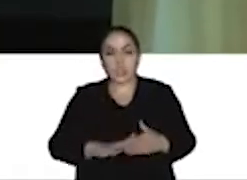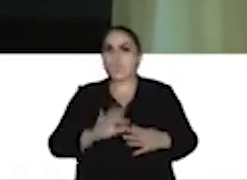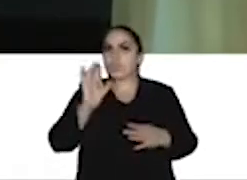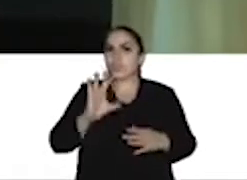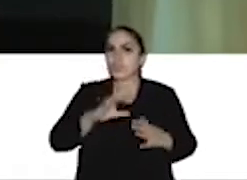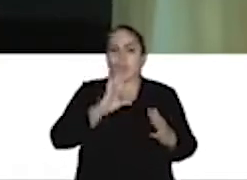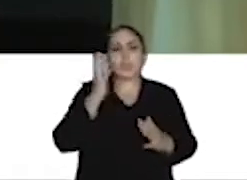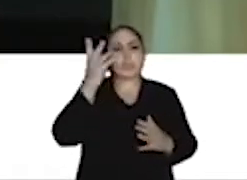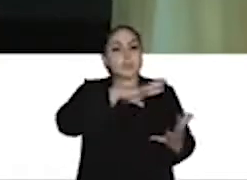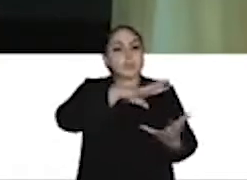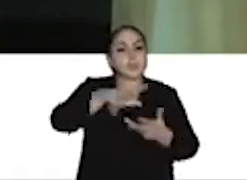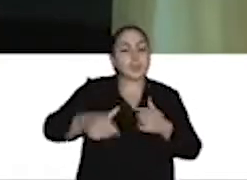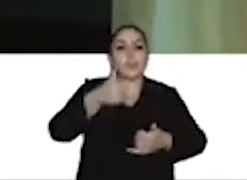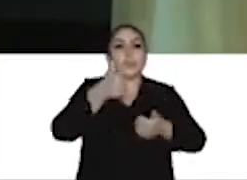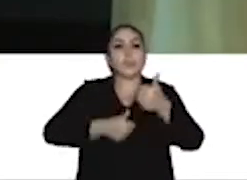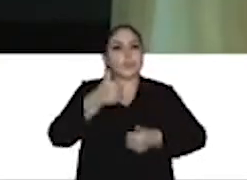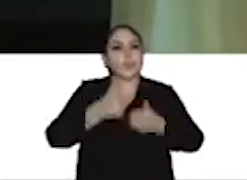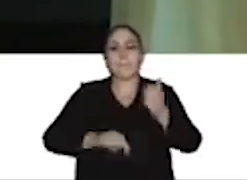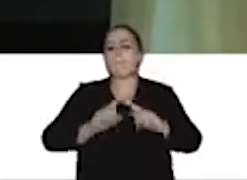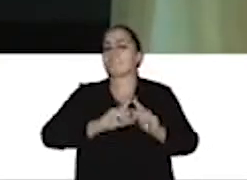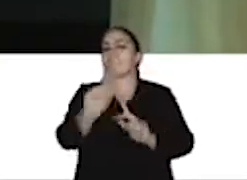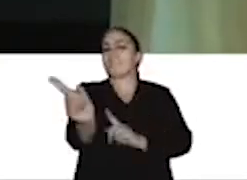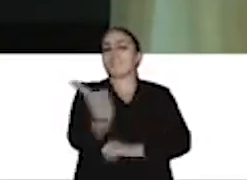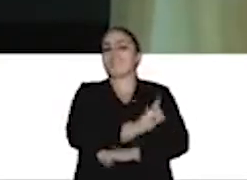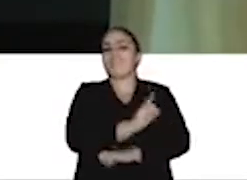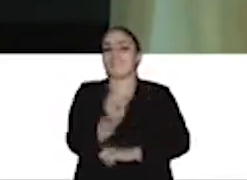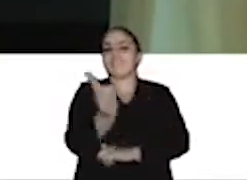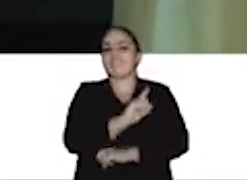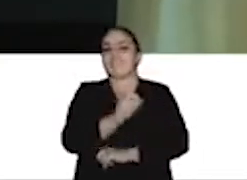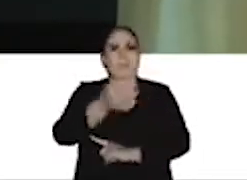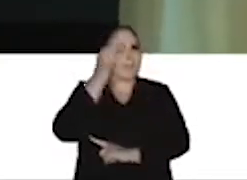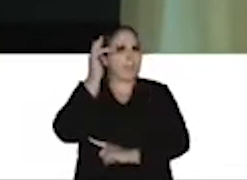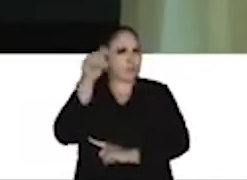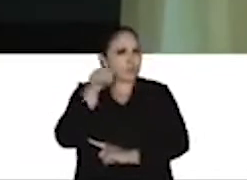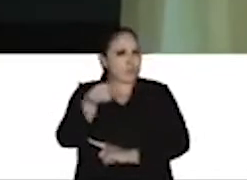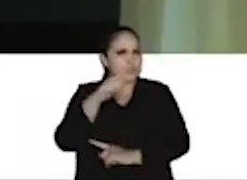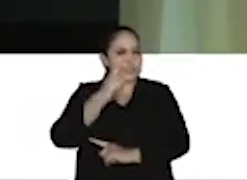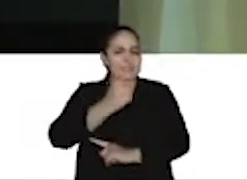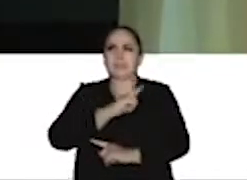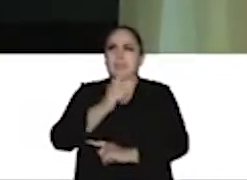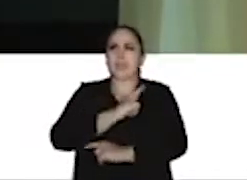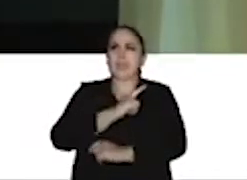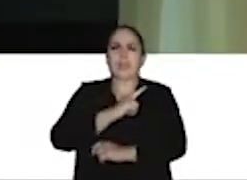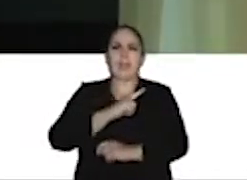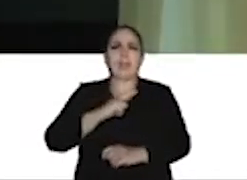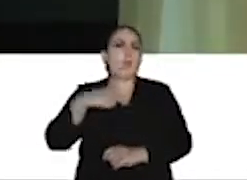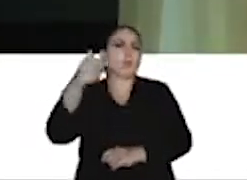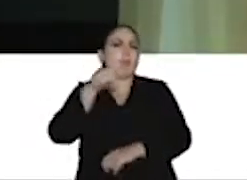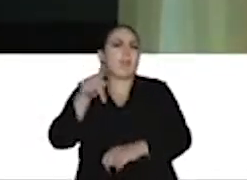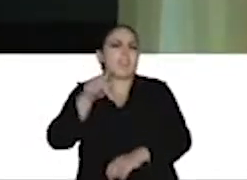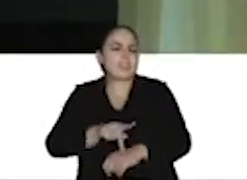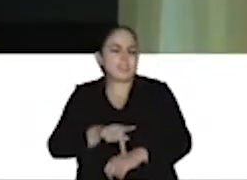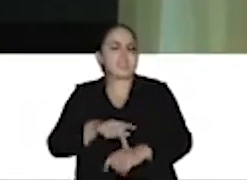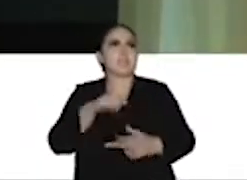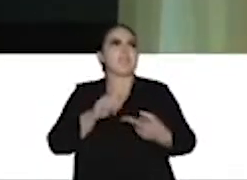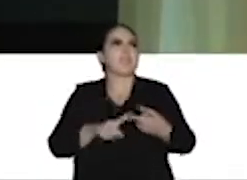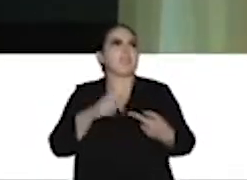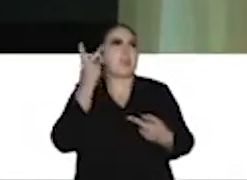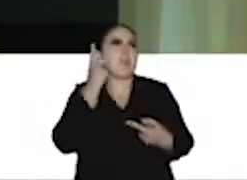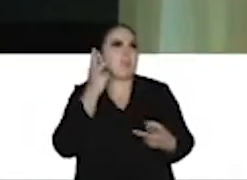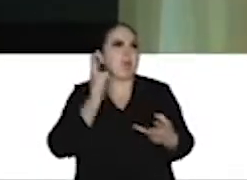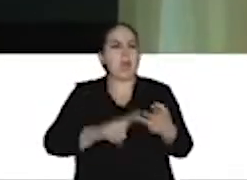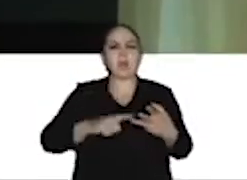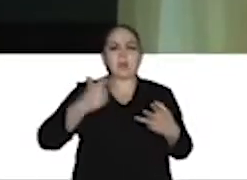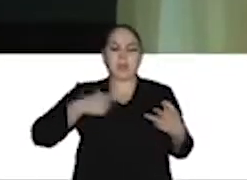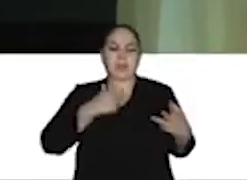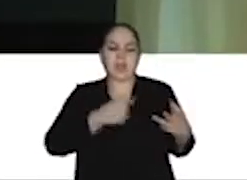acontecem no mundo do futebol. Mas não. Imaginem vocês, Real Madrid, Barcelona, São Paulo, Grêmio,